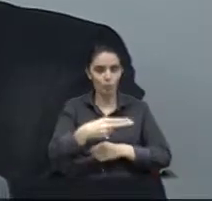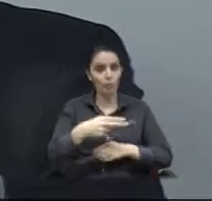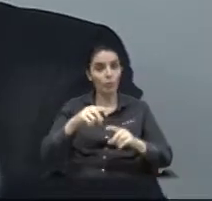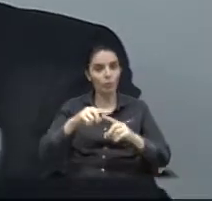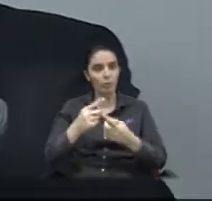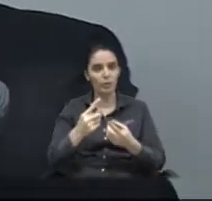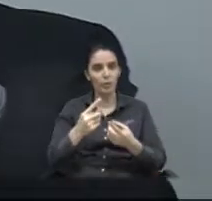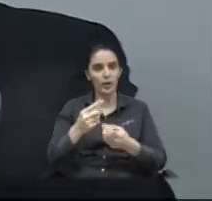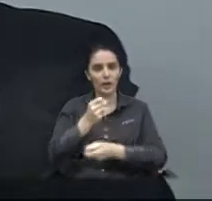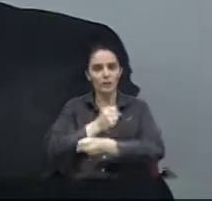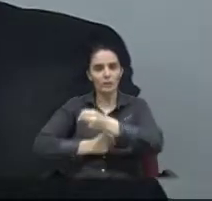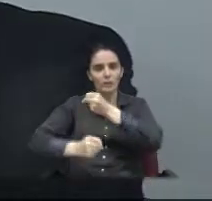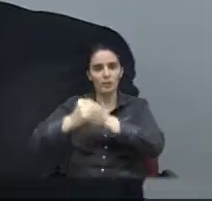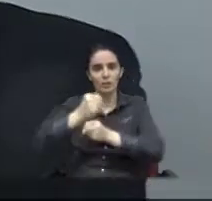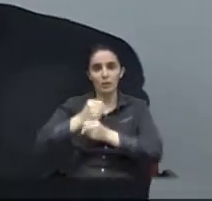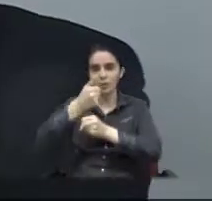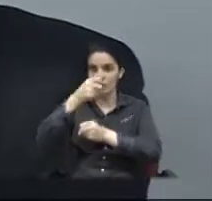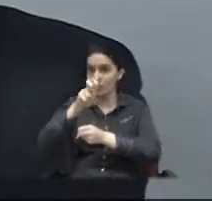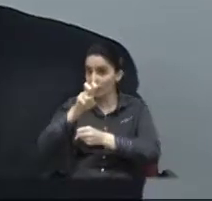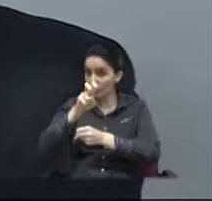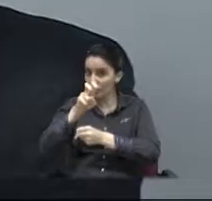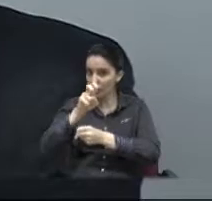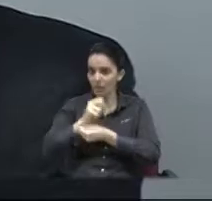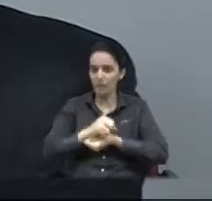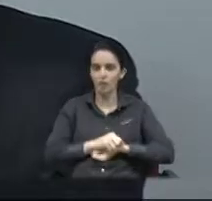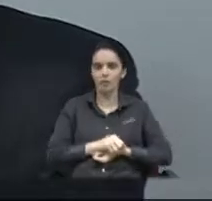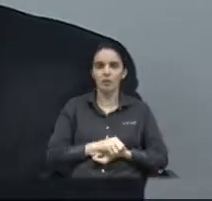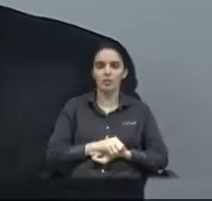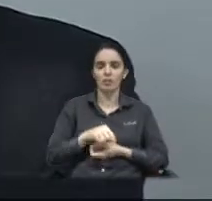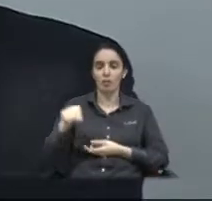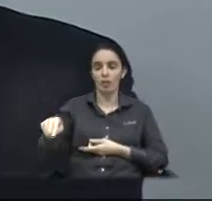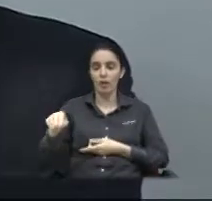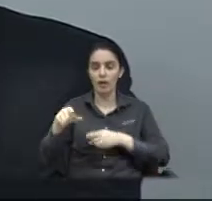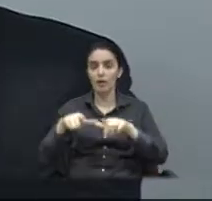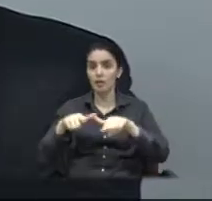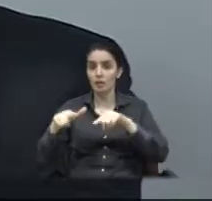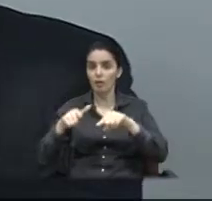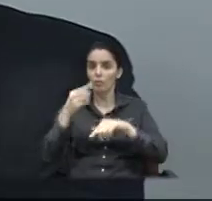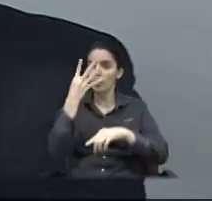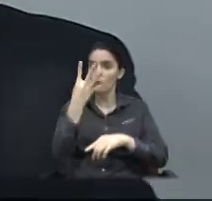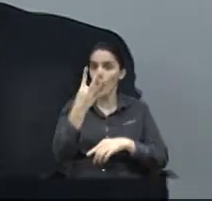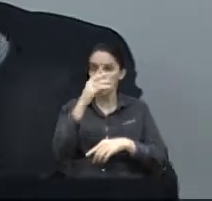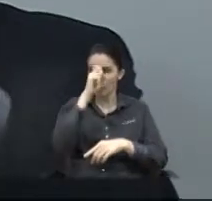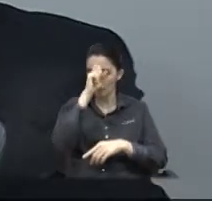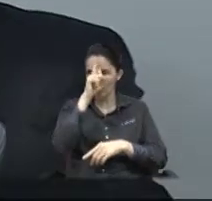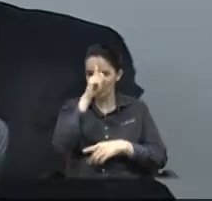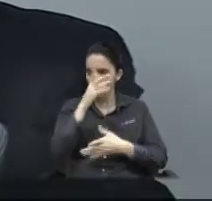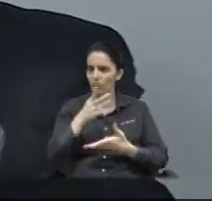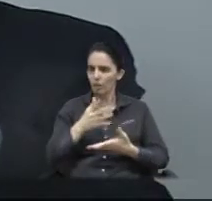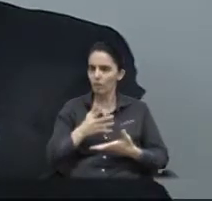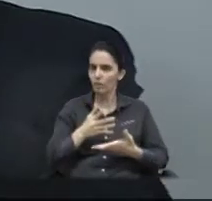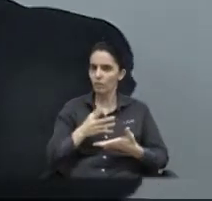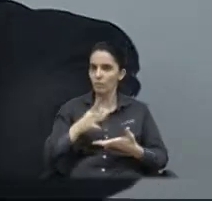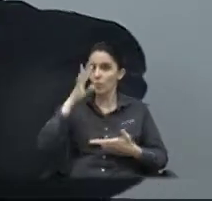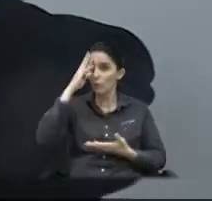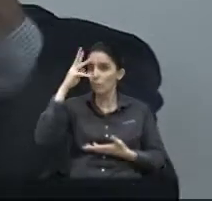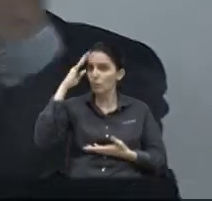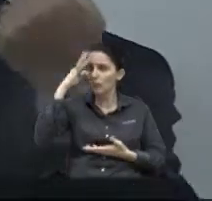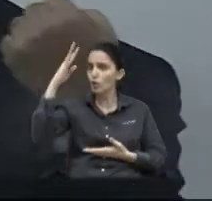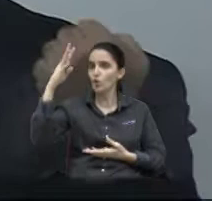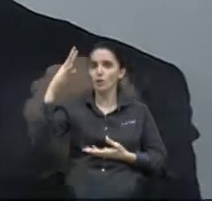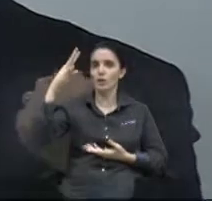anos, dentro de 4 hospitais da cidade de Limeira, vocês já pensaram o